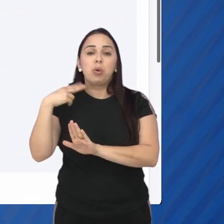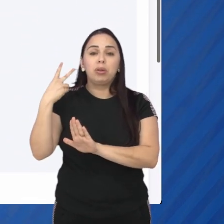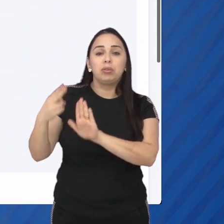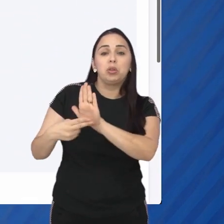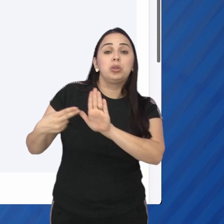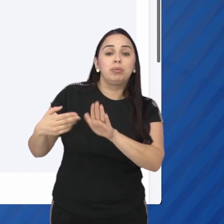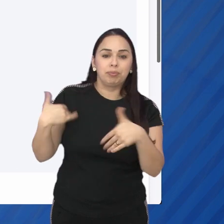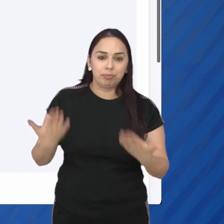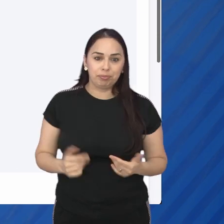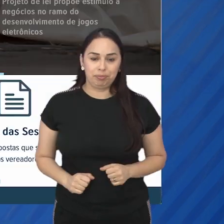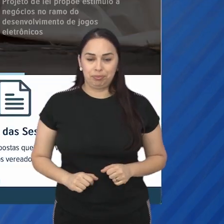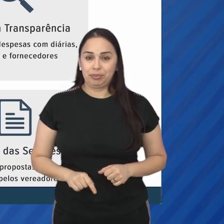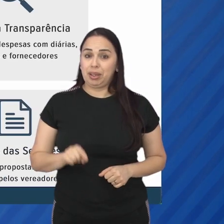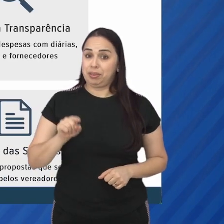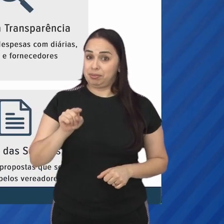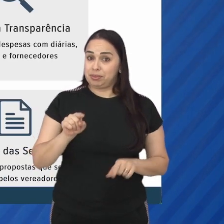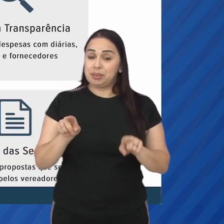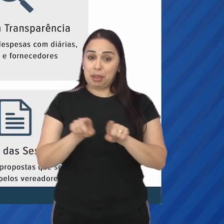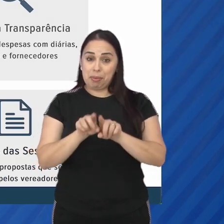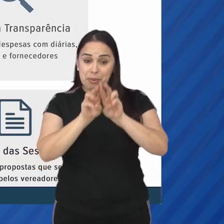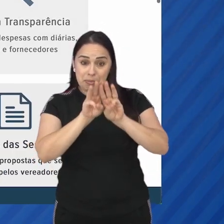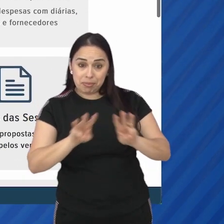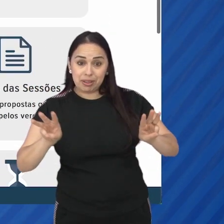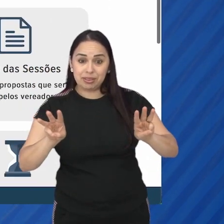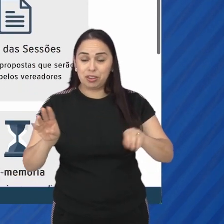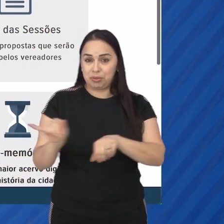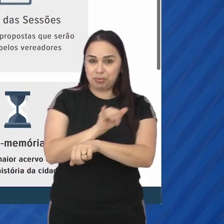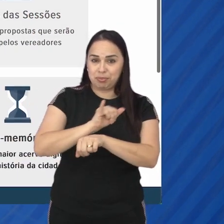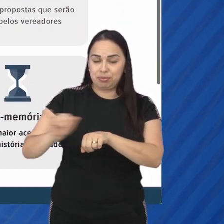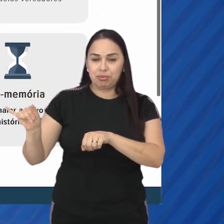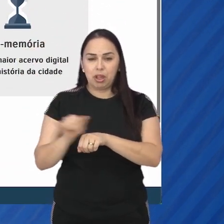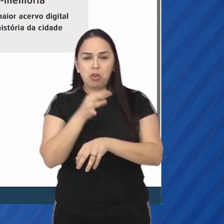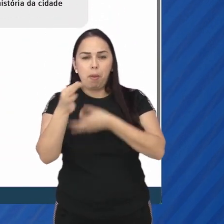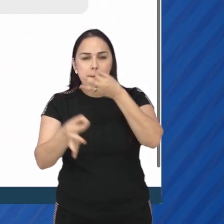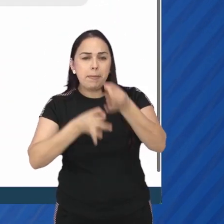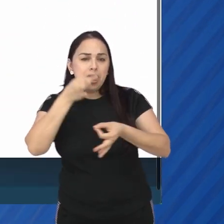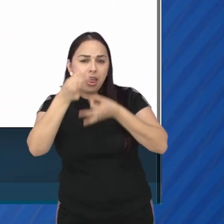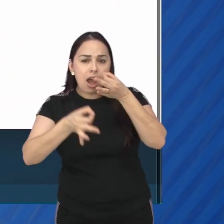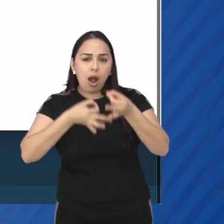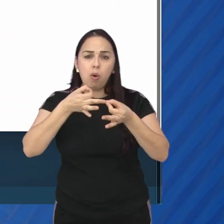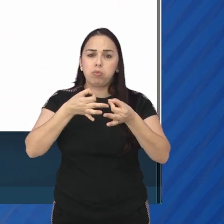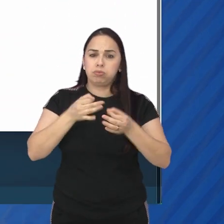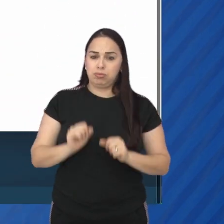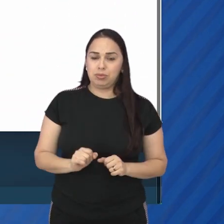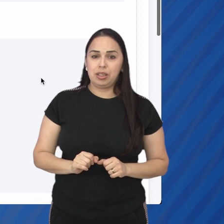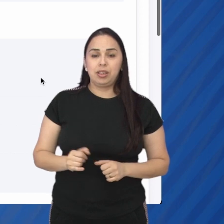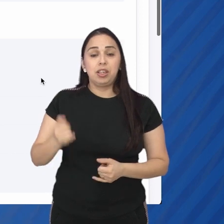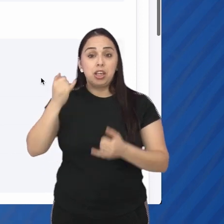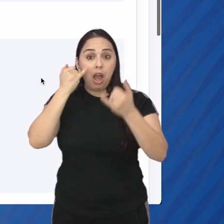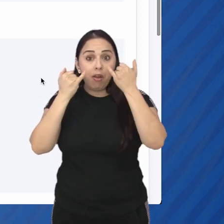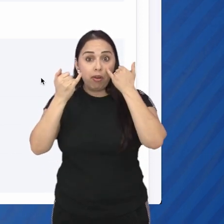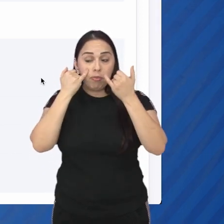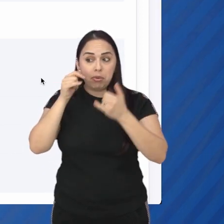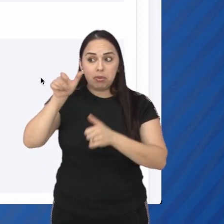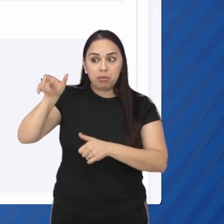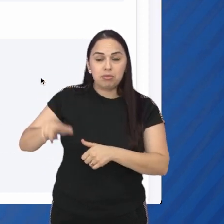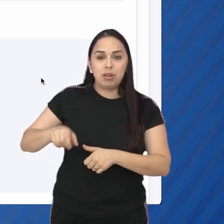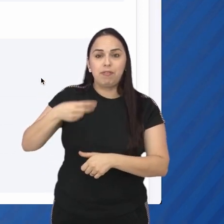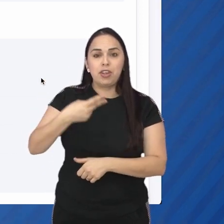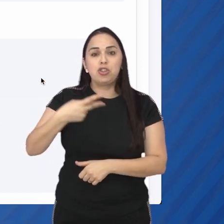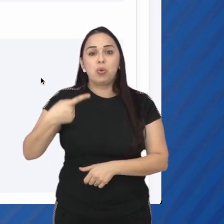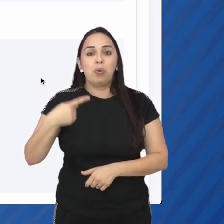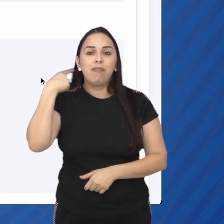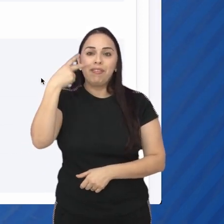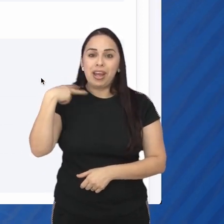desenvolvidos pelos vereadores. Lá também vai estar disponível as ferramentas de participação popular e as informações sobre